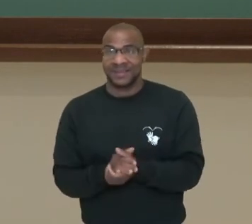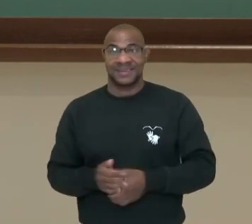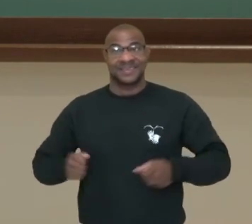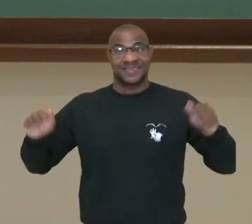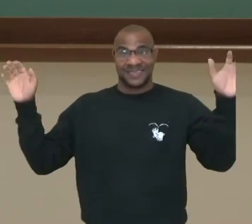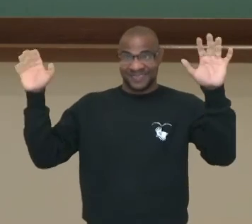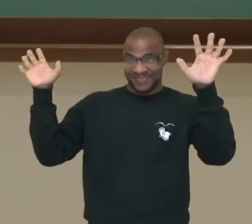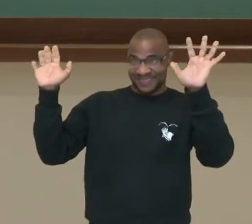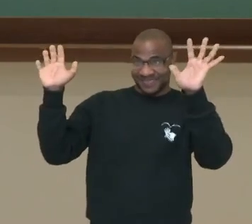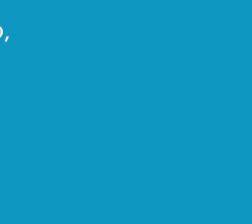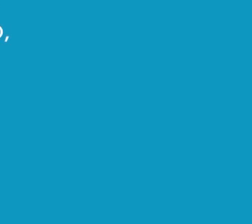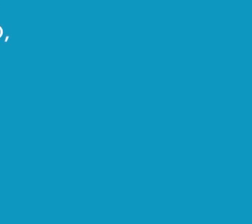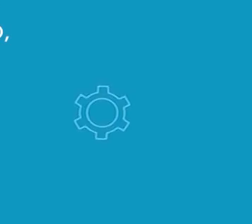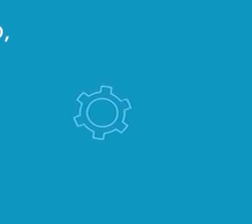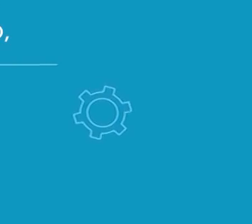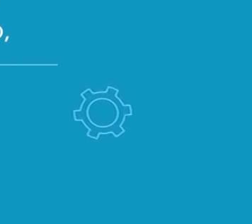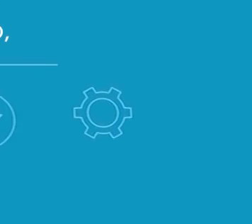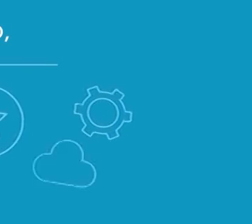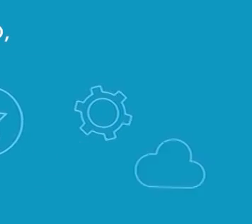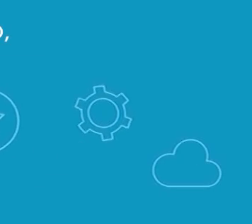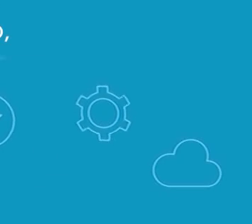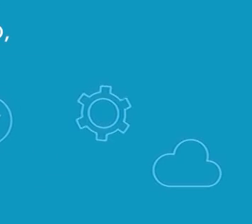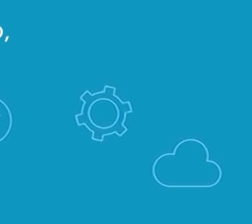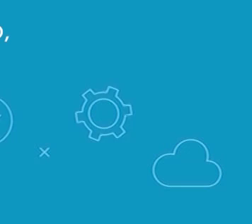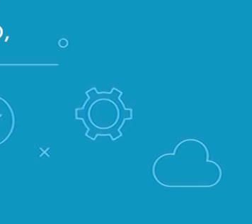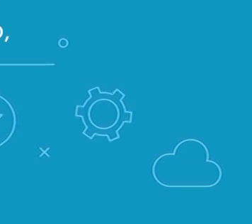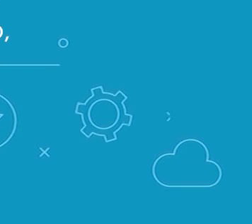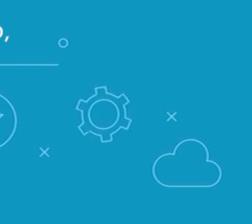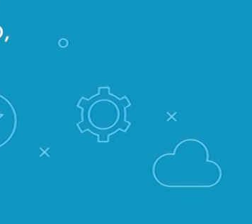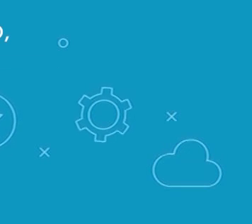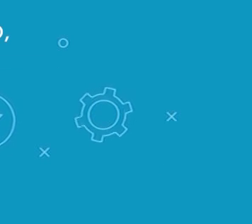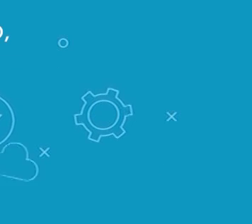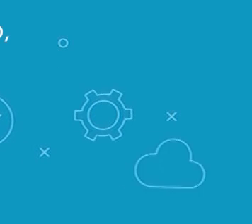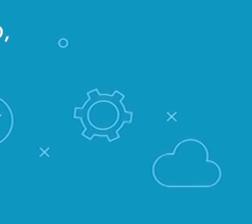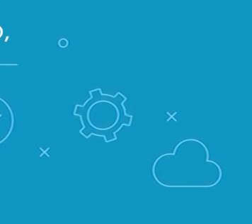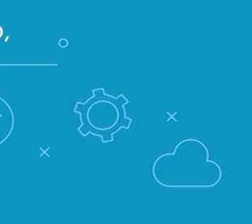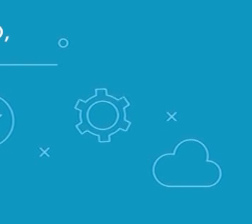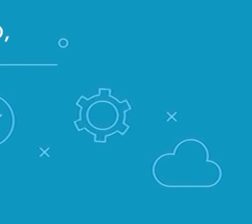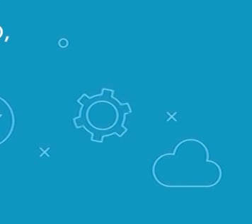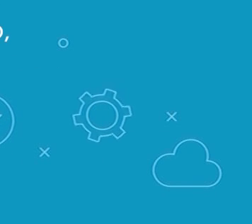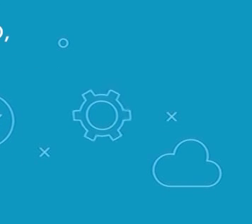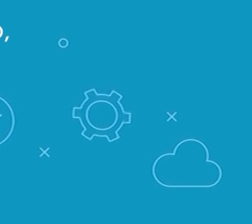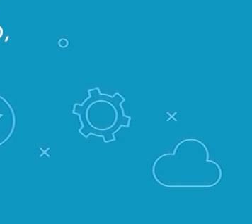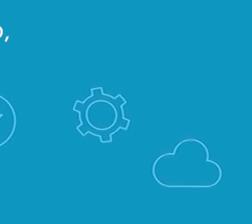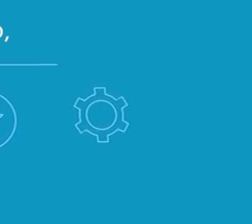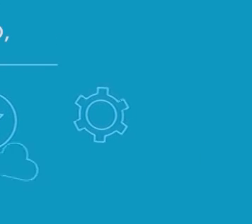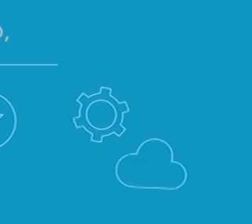breve.